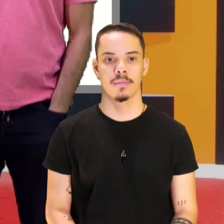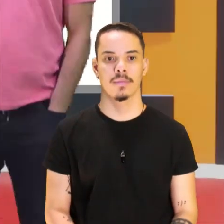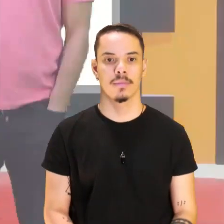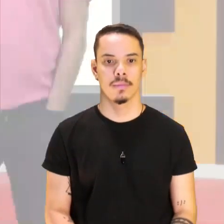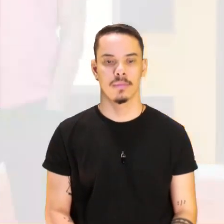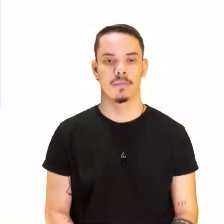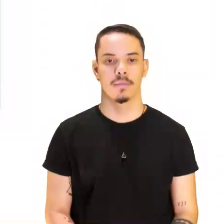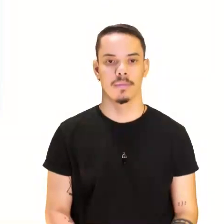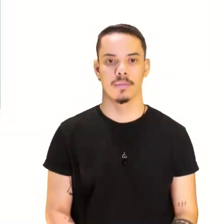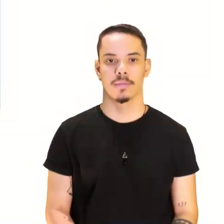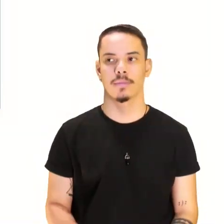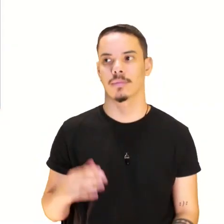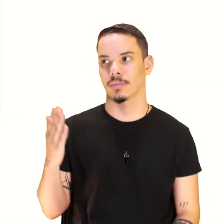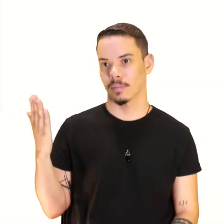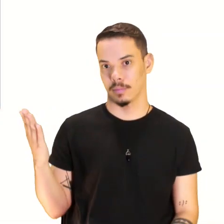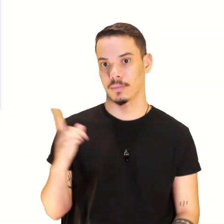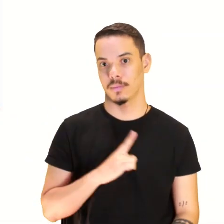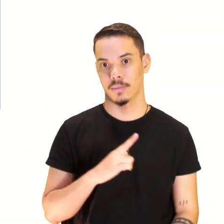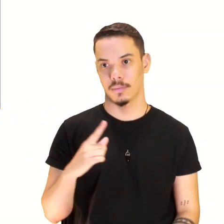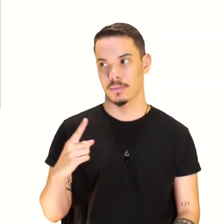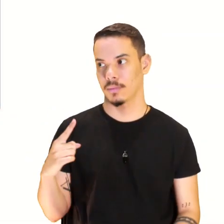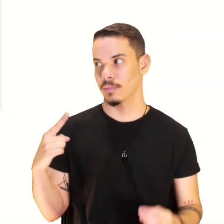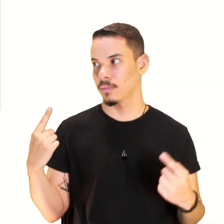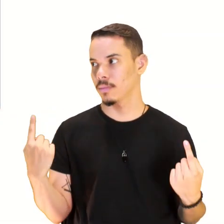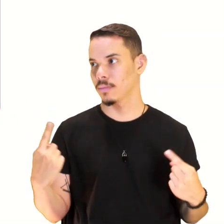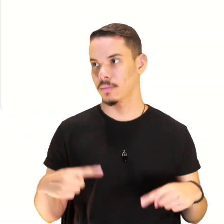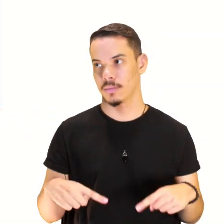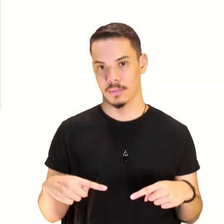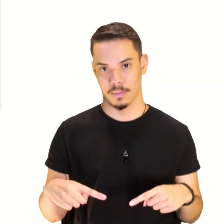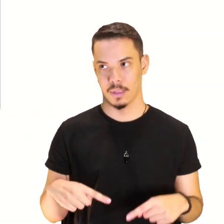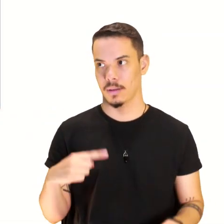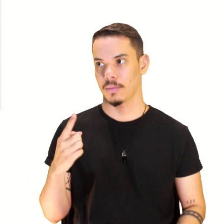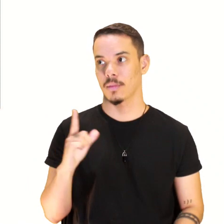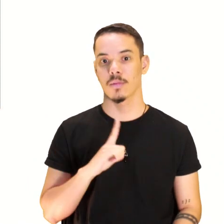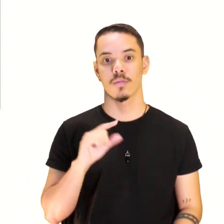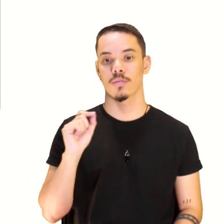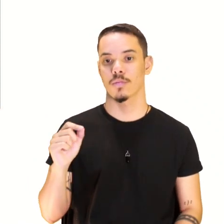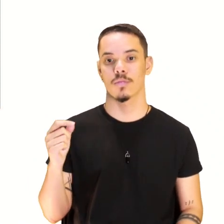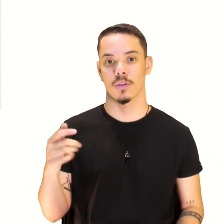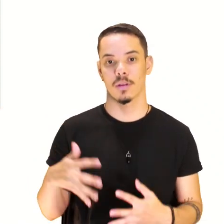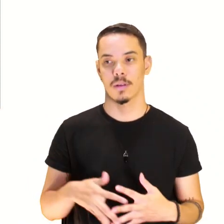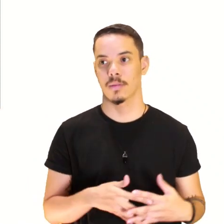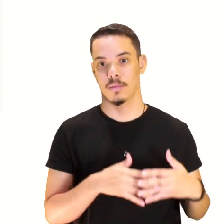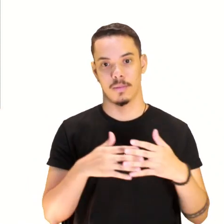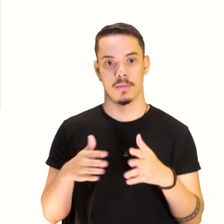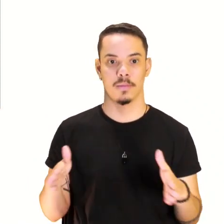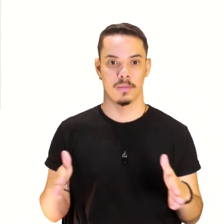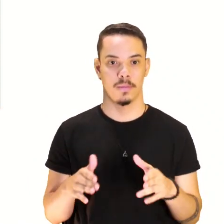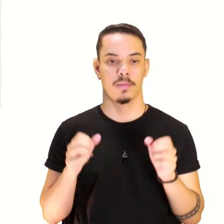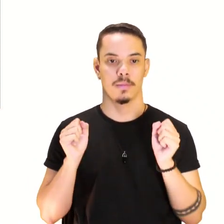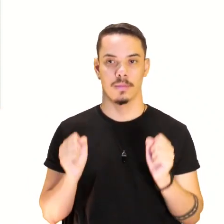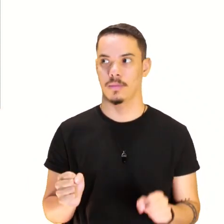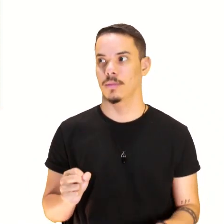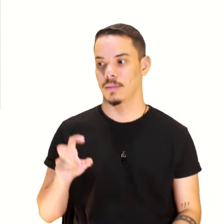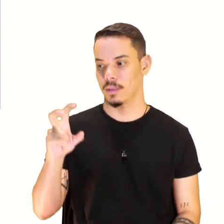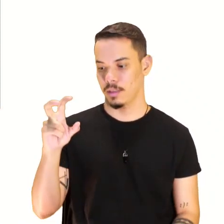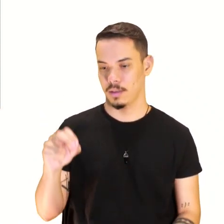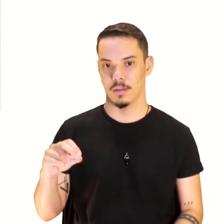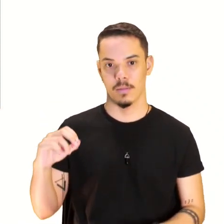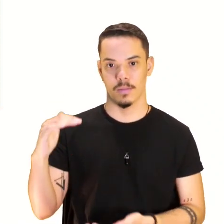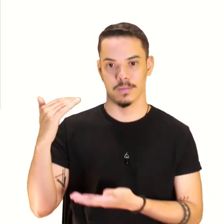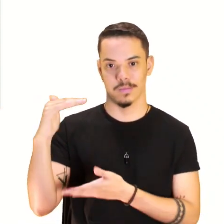olha lá. Tá lançado o desafio. Um pequeno caminhão pode carregar 50 sacos